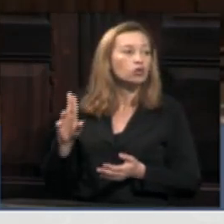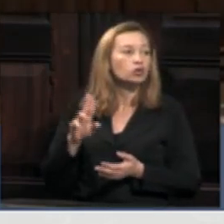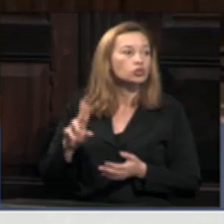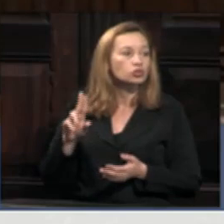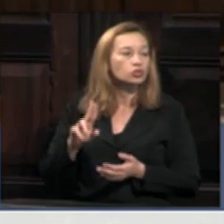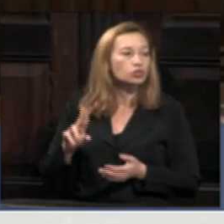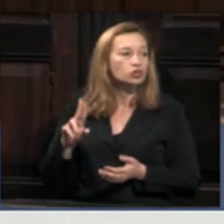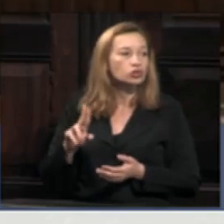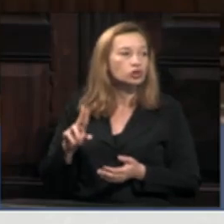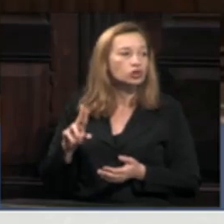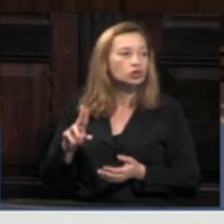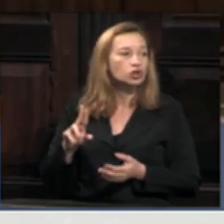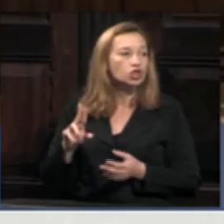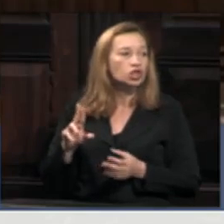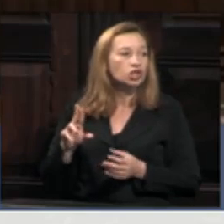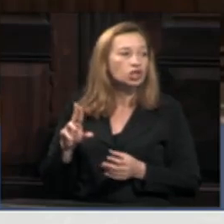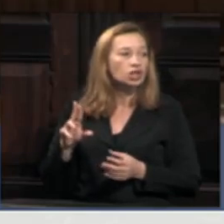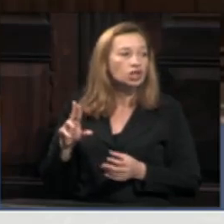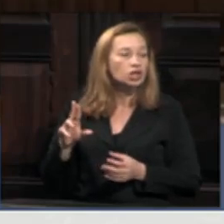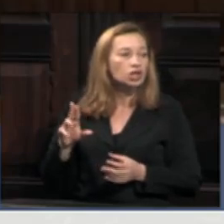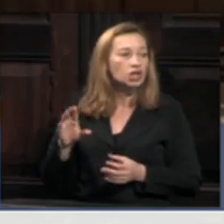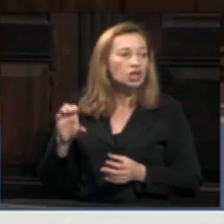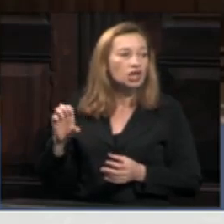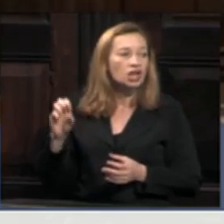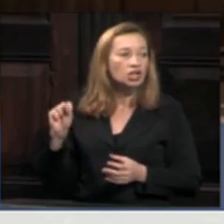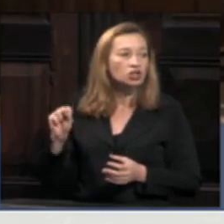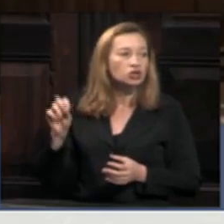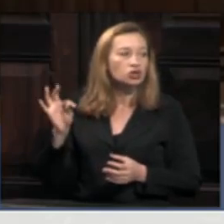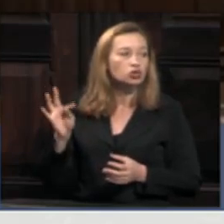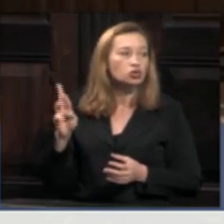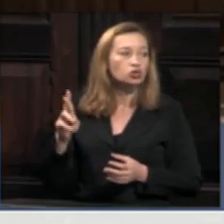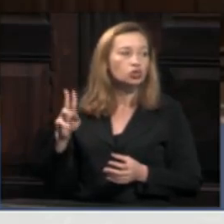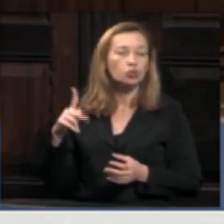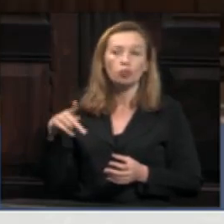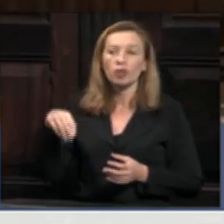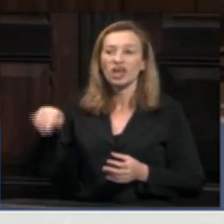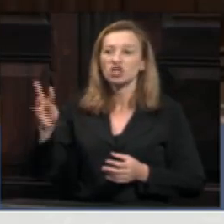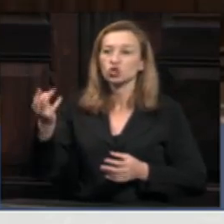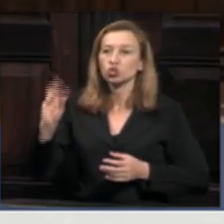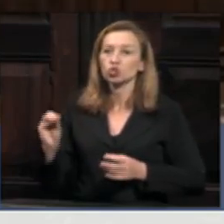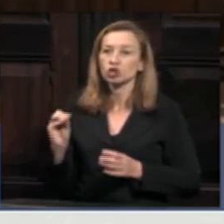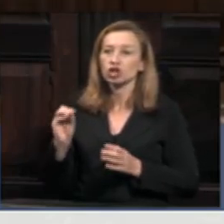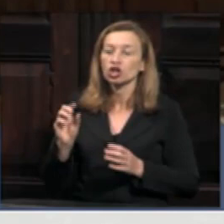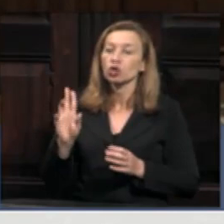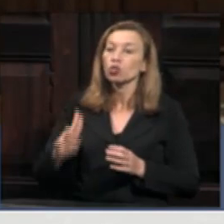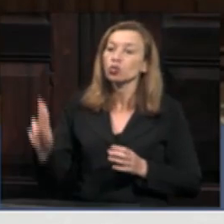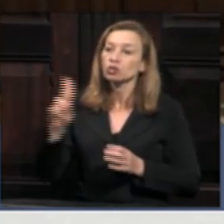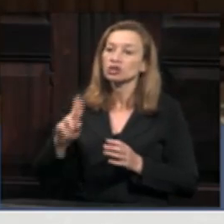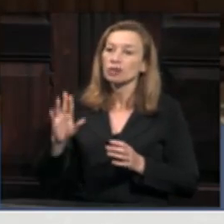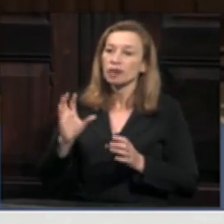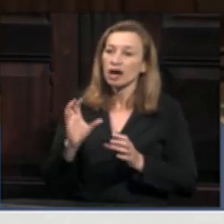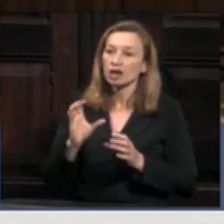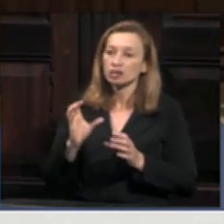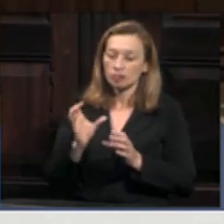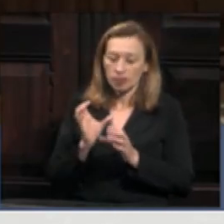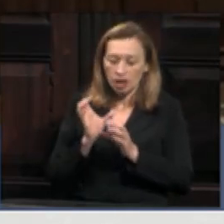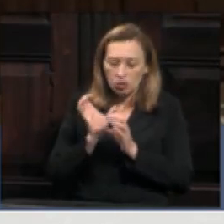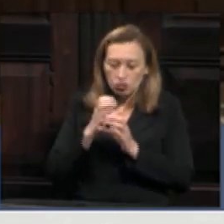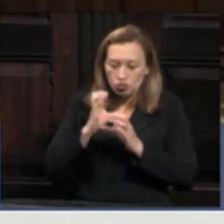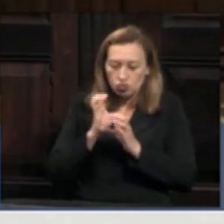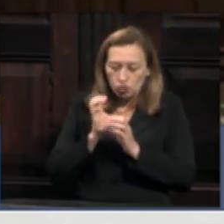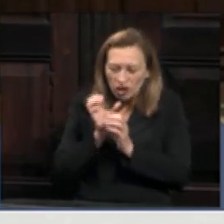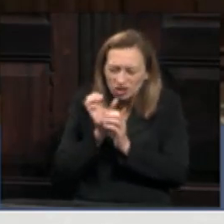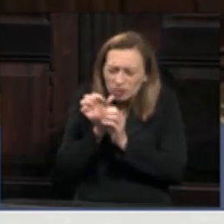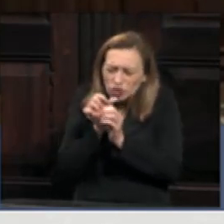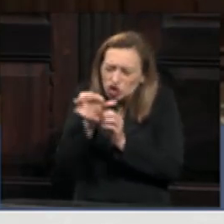e engenharia para ampliar o tamanho das coisas. Quando você bota a lupa, aquilo que está